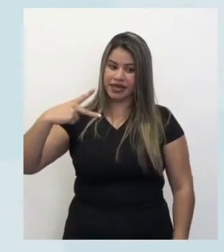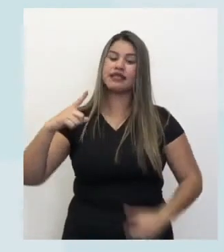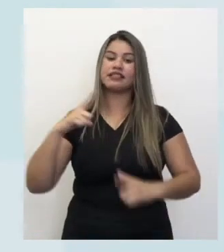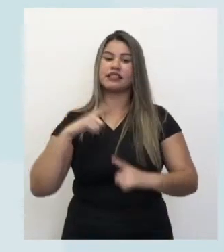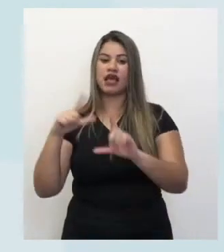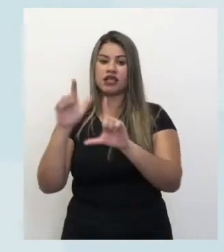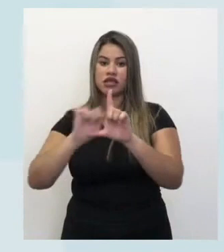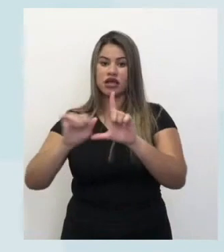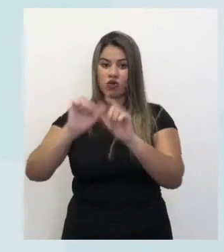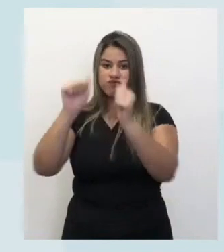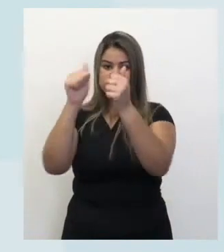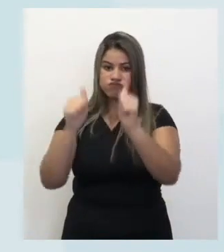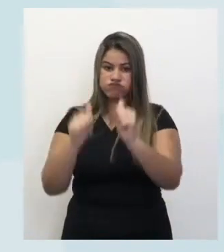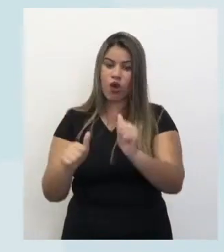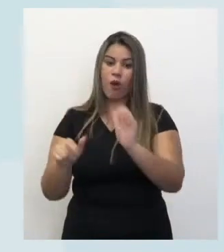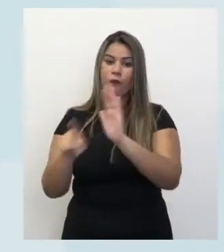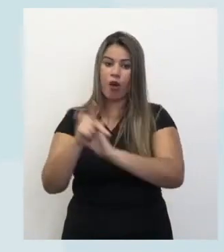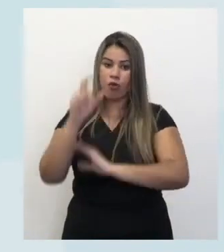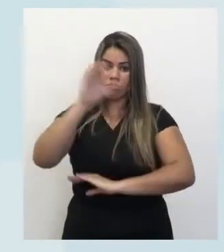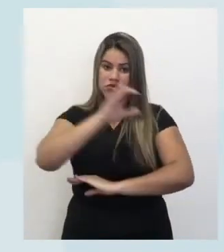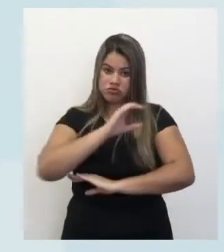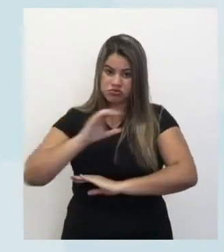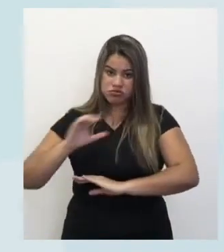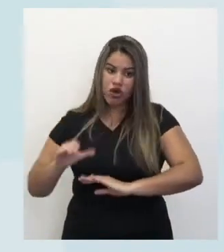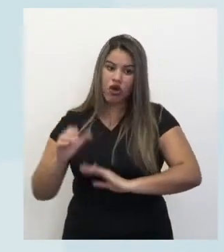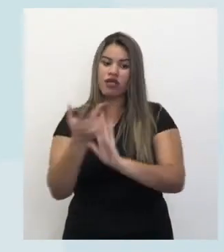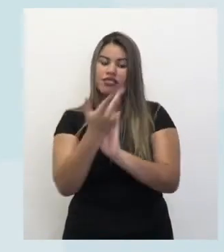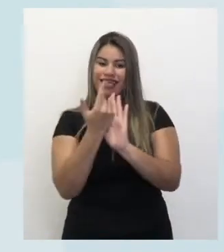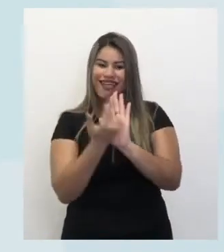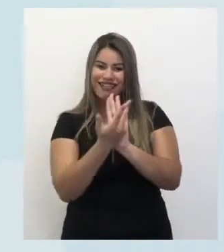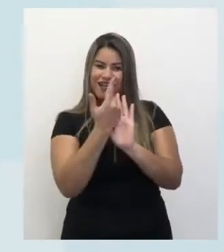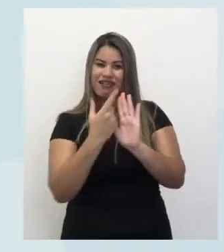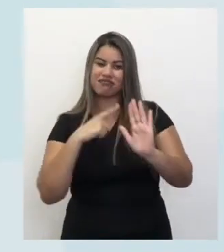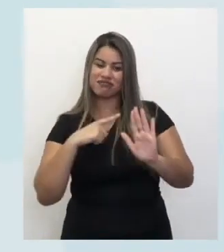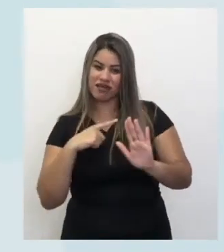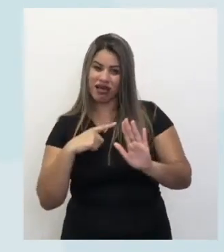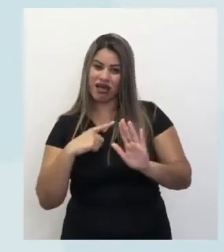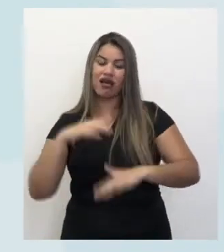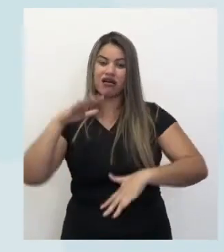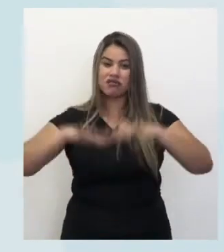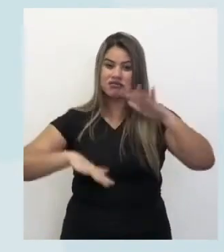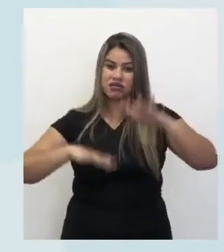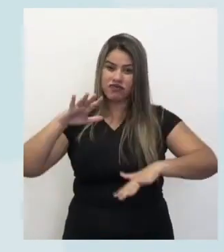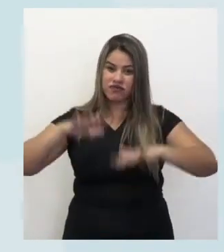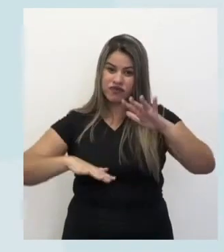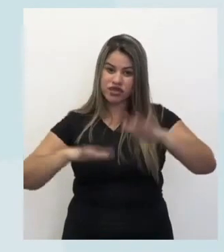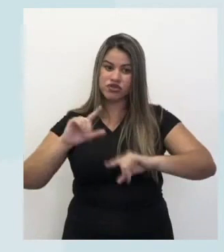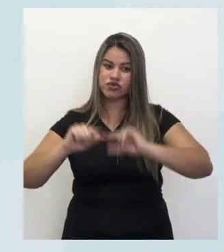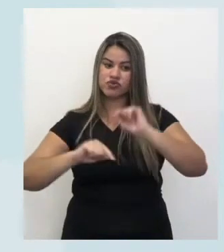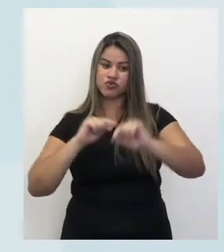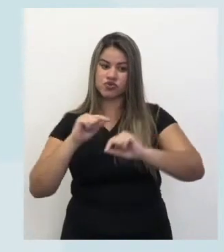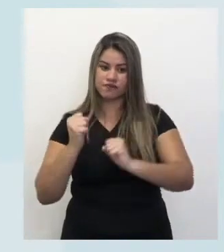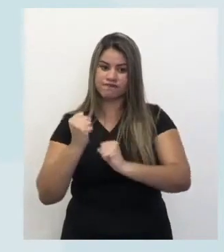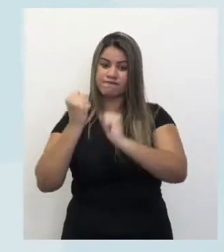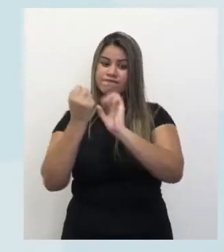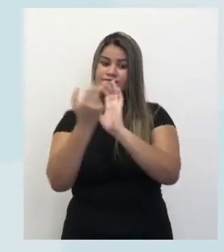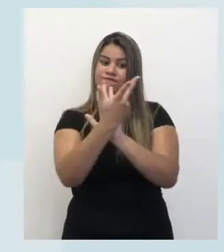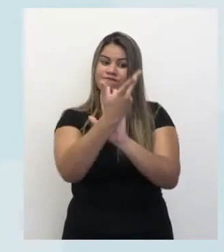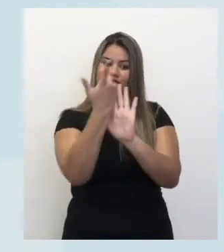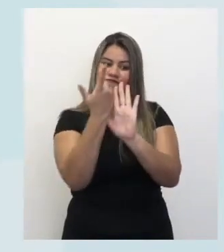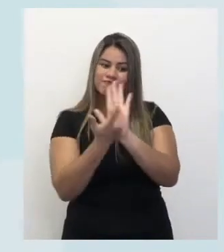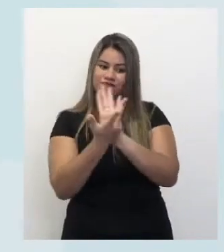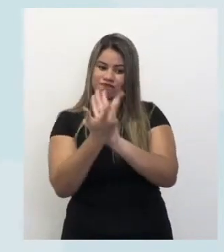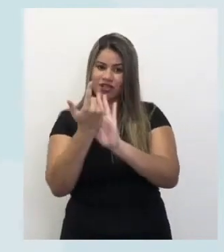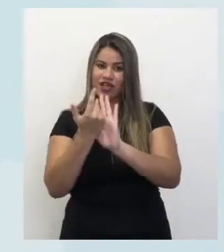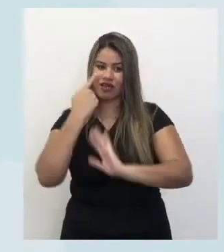Igreja Católica lá dentro, né, desenhado aí. Então, às vezes, eles reforçavam por meio de ilustrações, como no caso